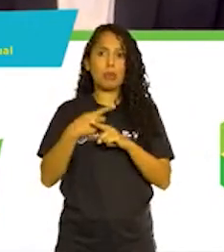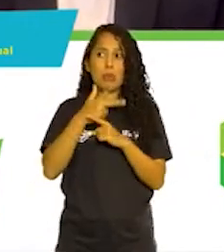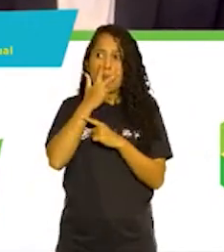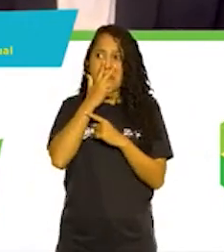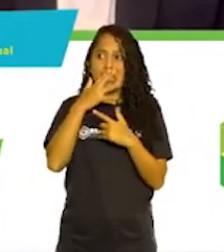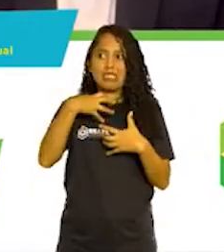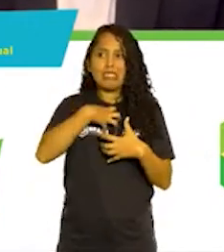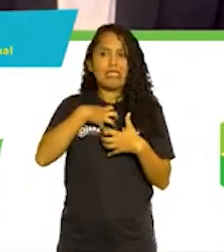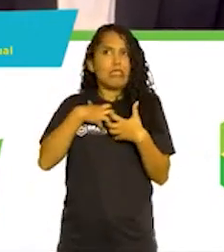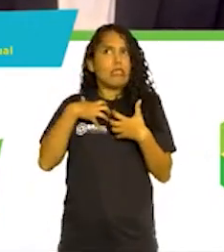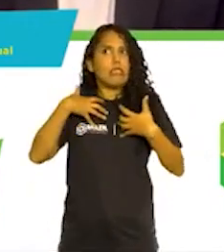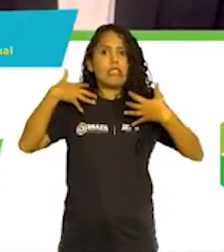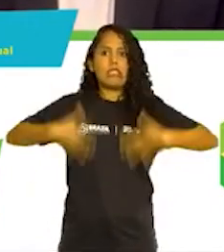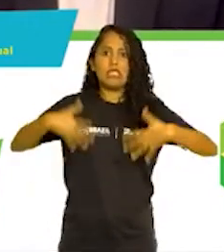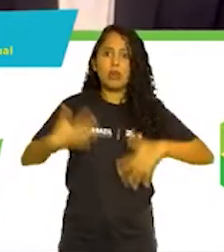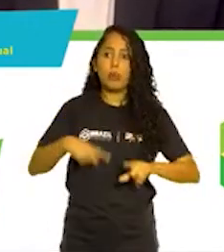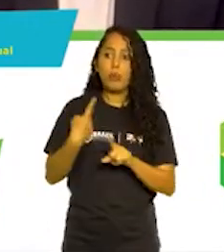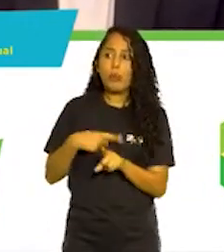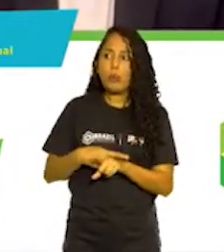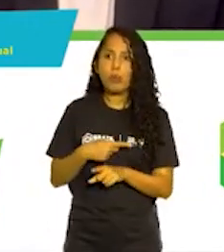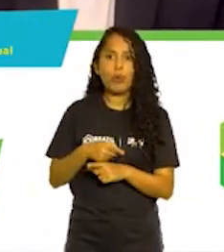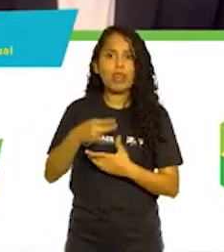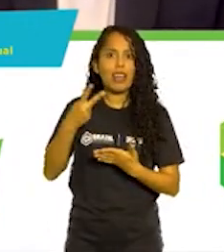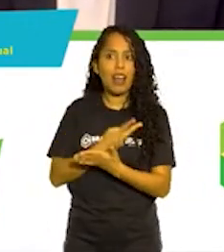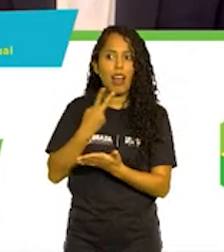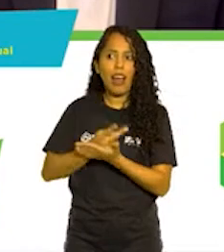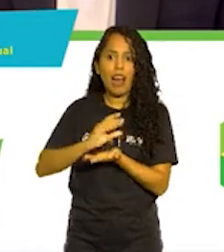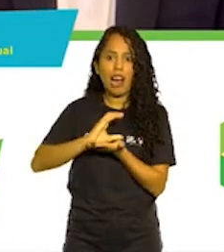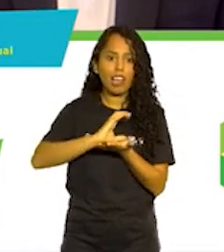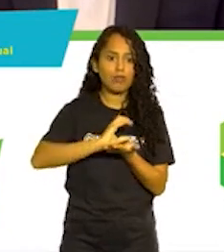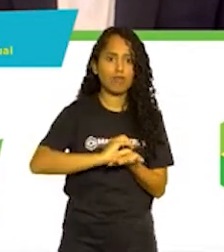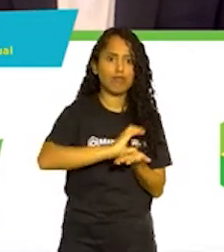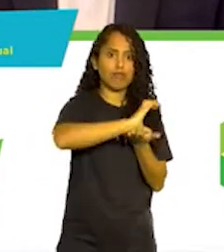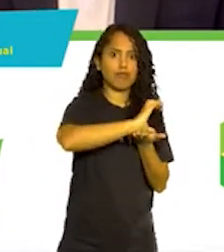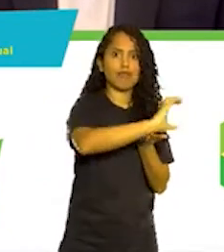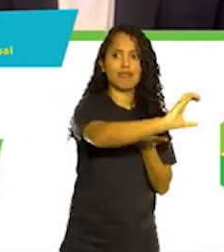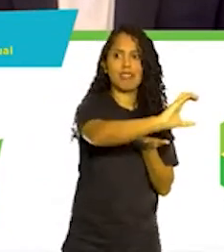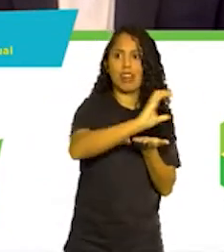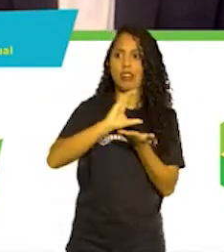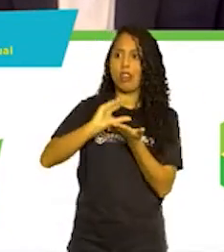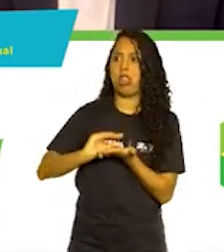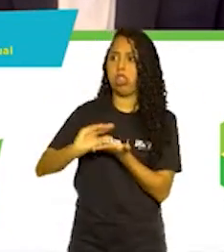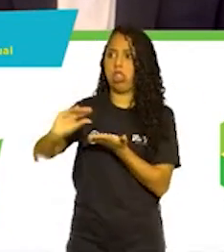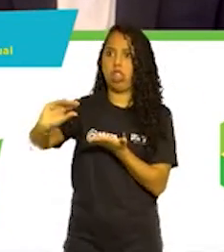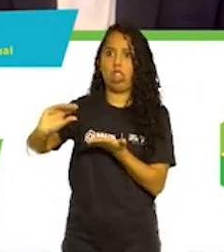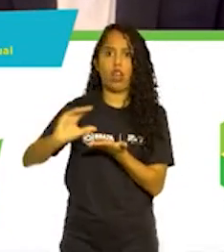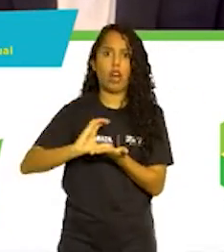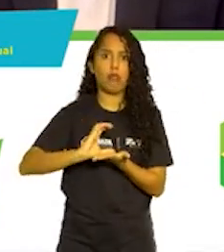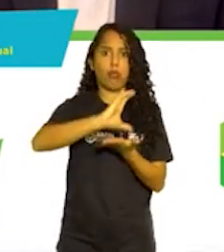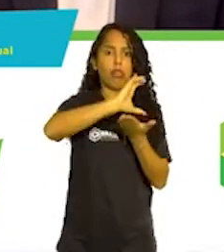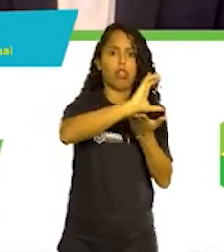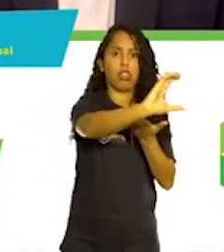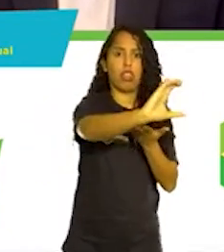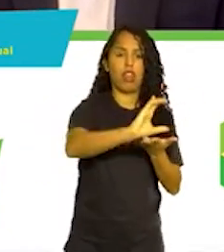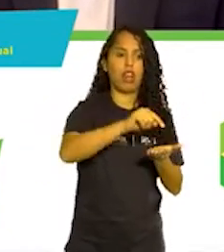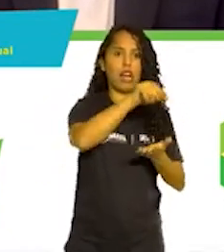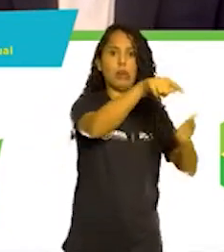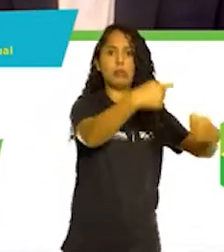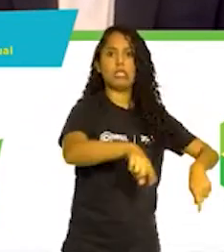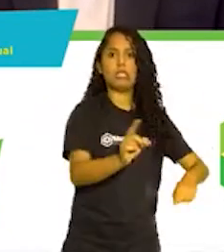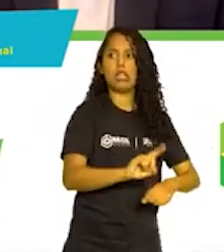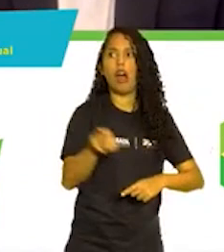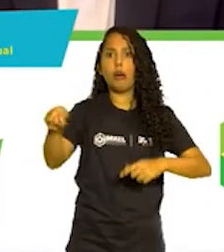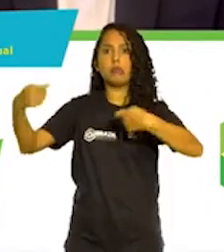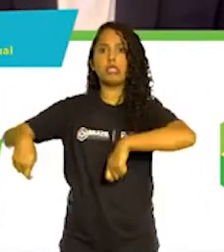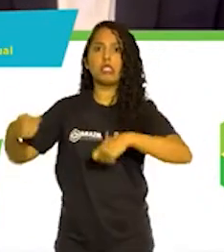ver o gasto mal feito e ineficiente. Então, eu passo a bola para o PB, evidentemente, porque é uma das